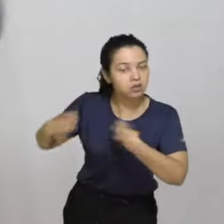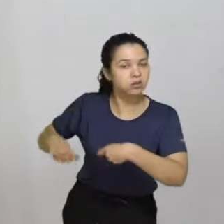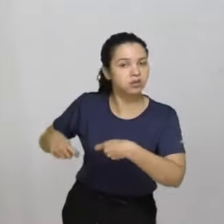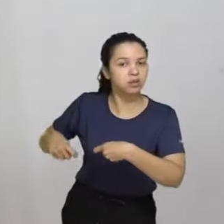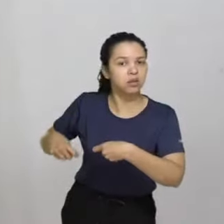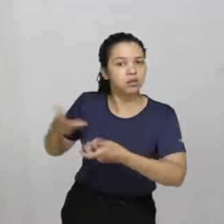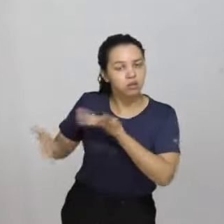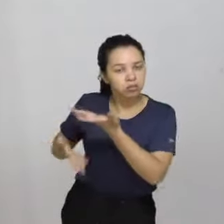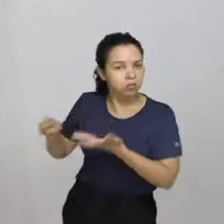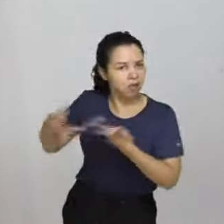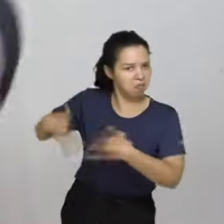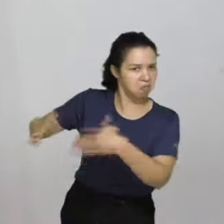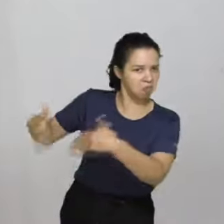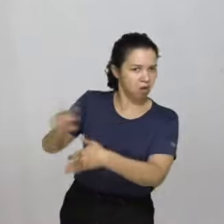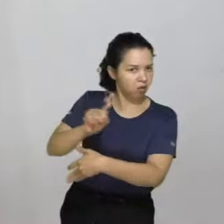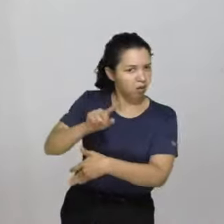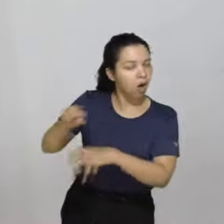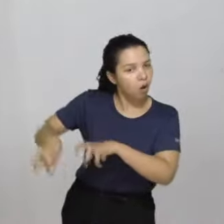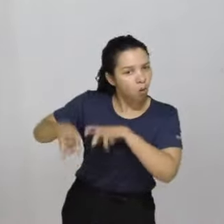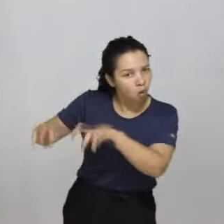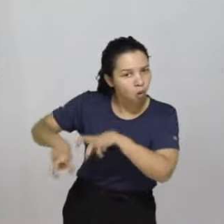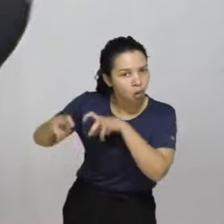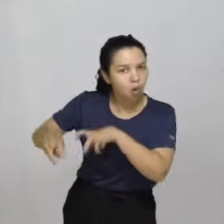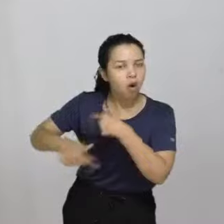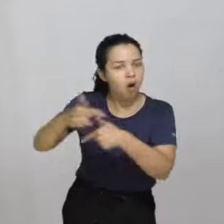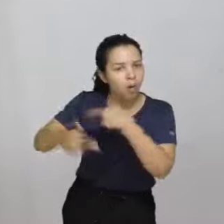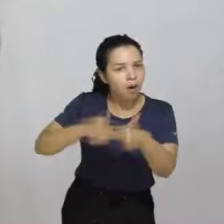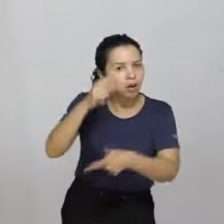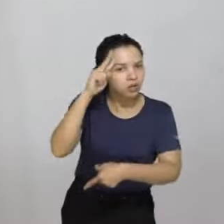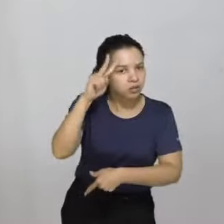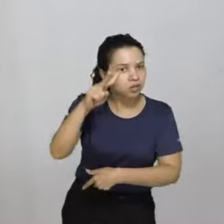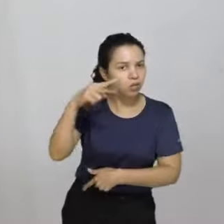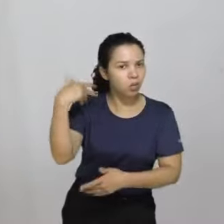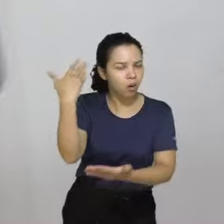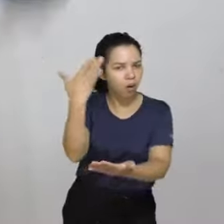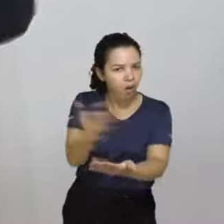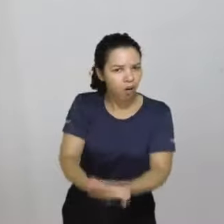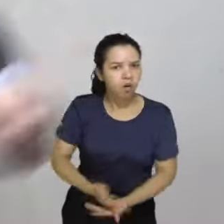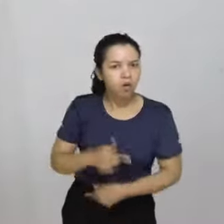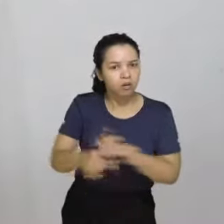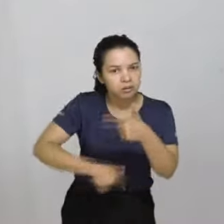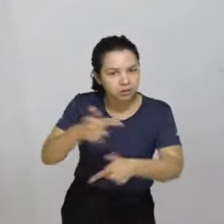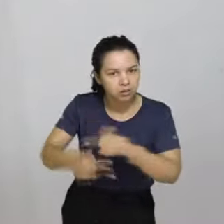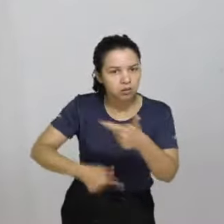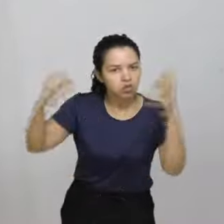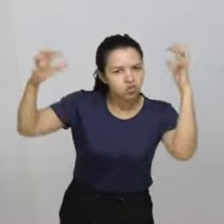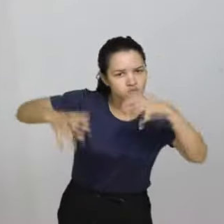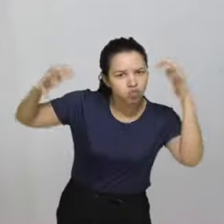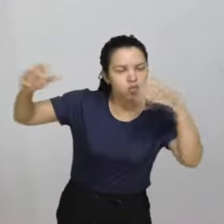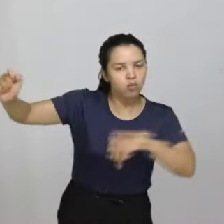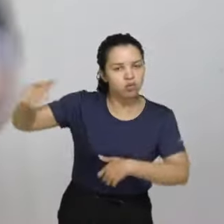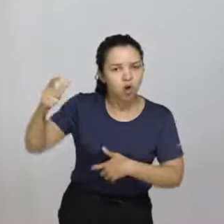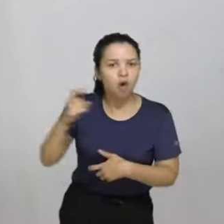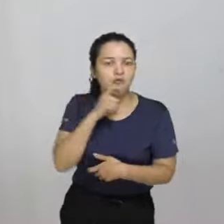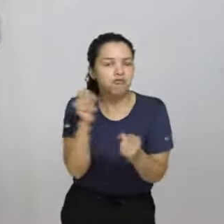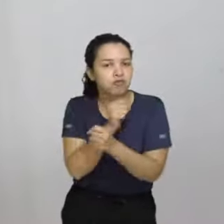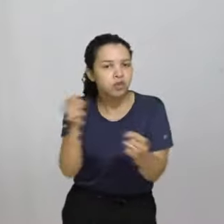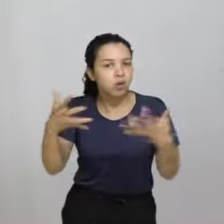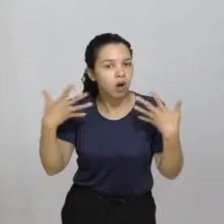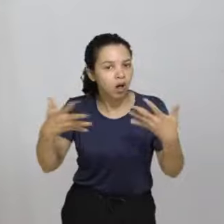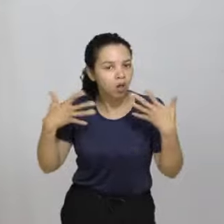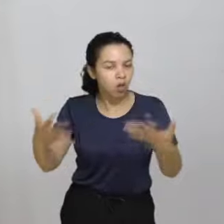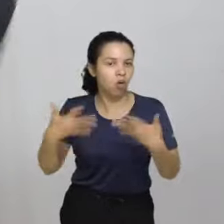O nosso agricultor que trabalha de segunda a segunda sem jornada, trabalha no sol, na chuva, trabalha no frio e no calor, de segunda